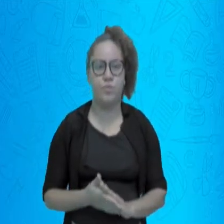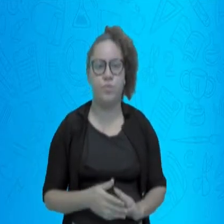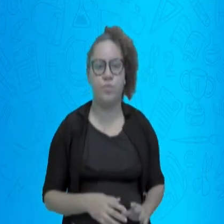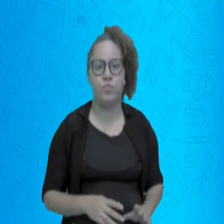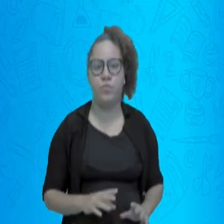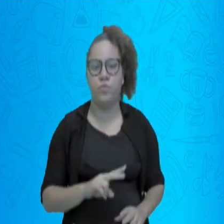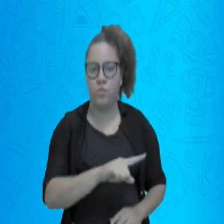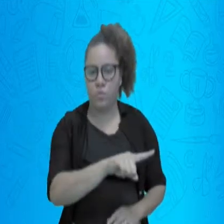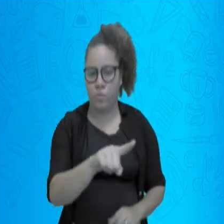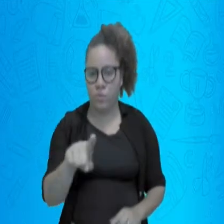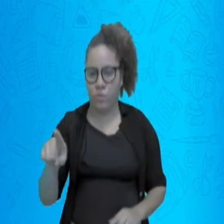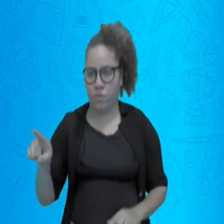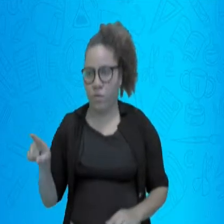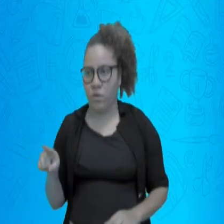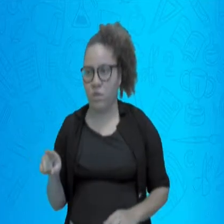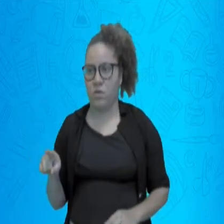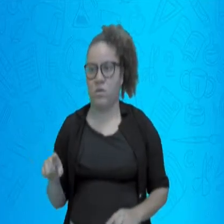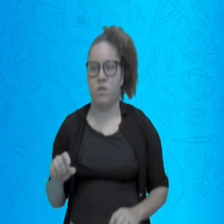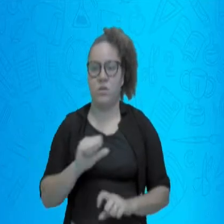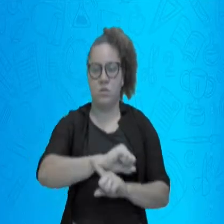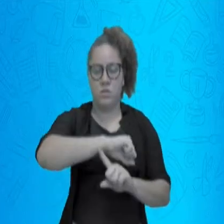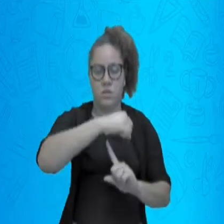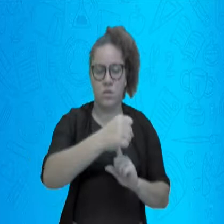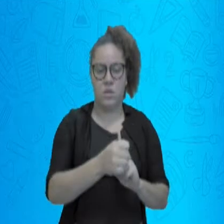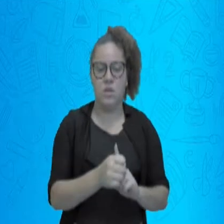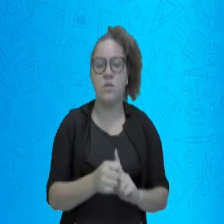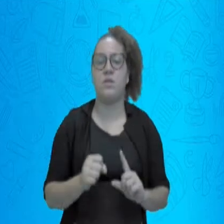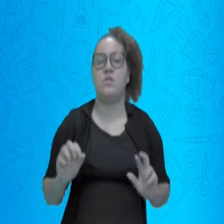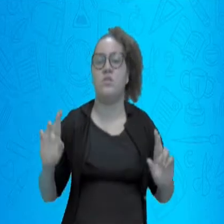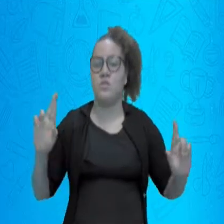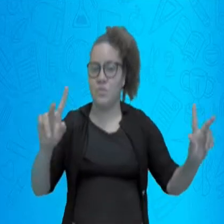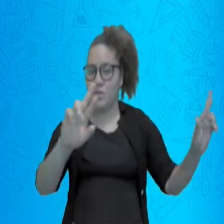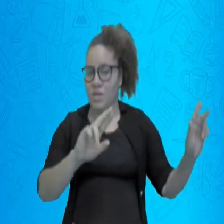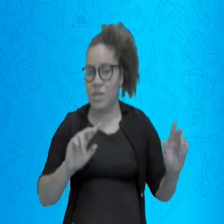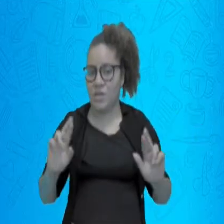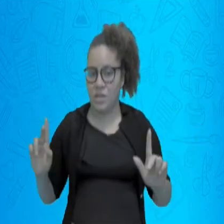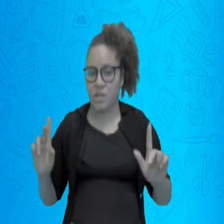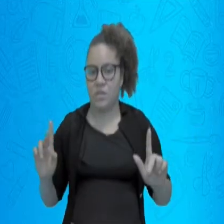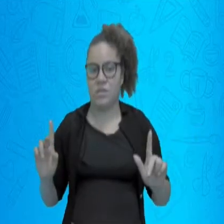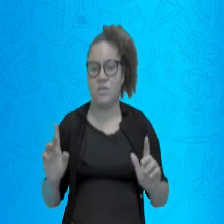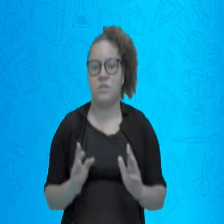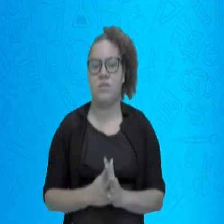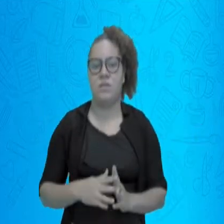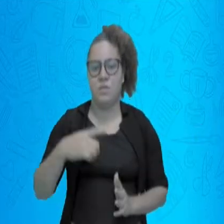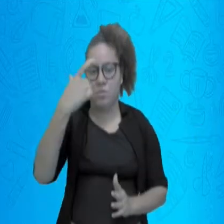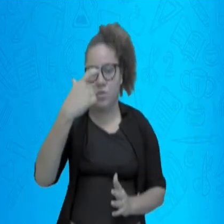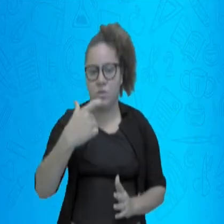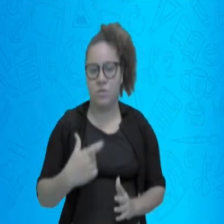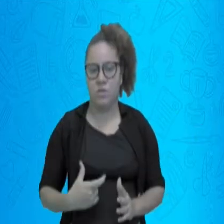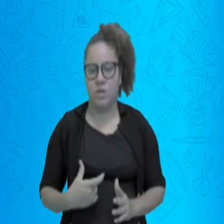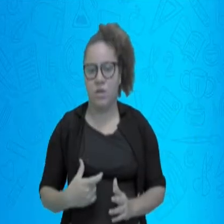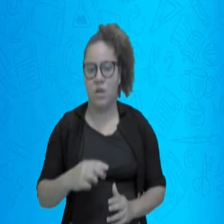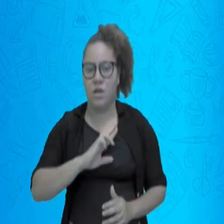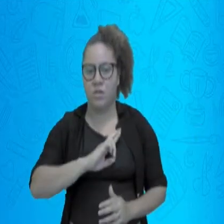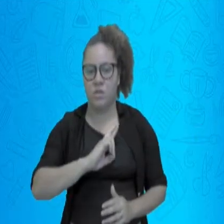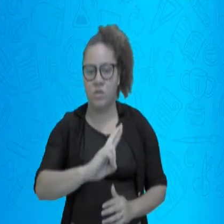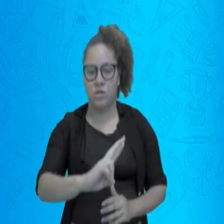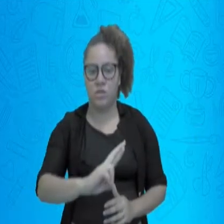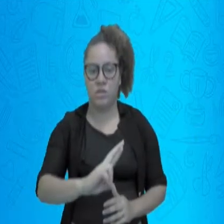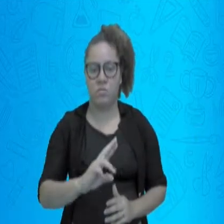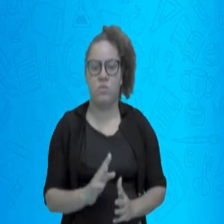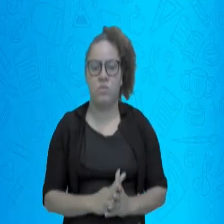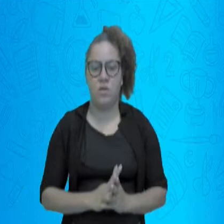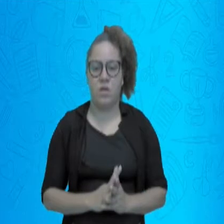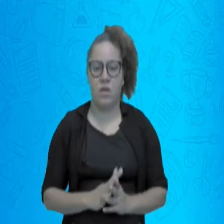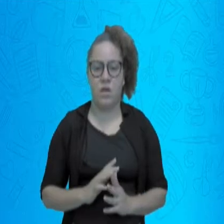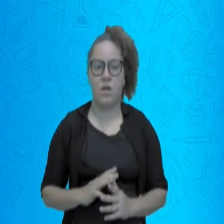as diferenças, seja no temperamento, nas atitudes, seja na religião, no